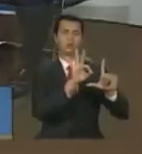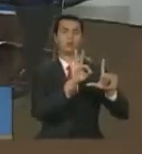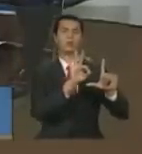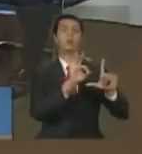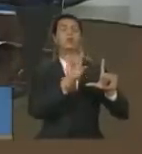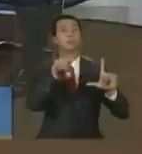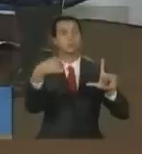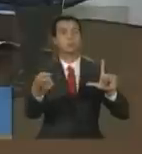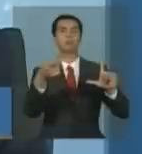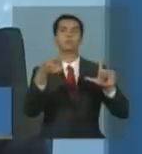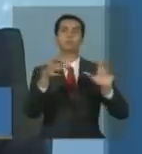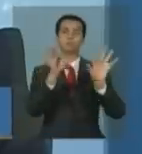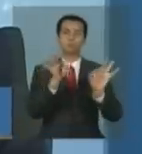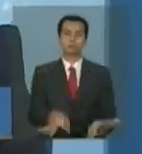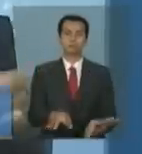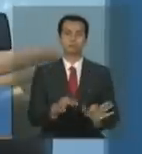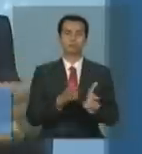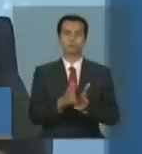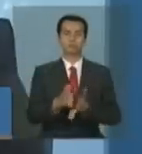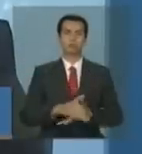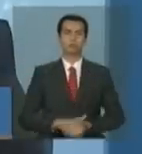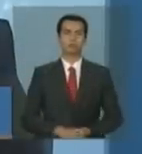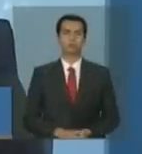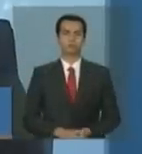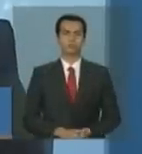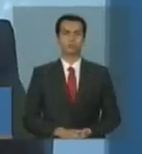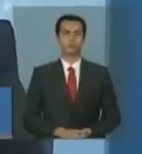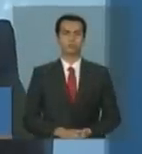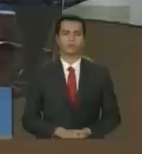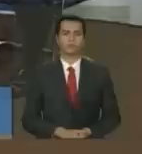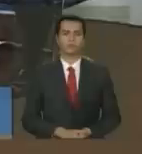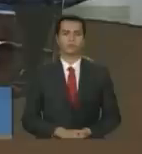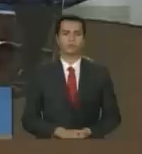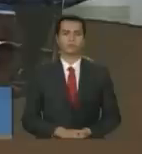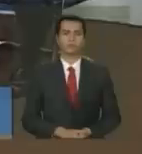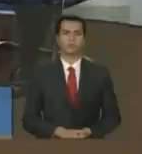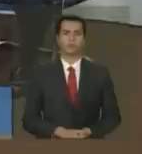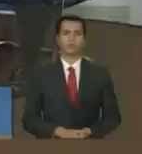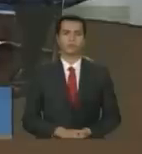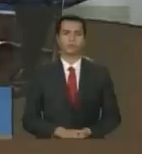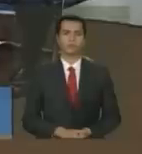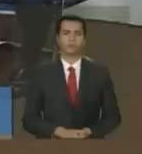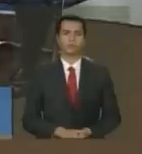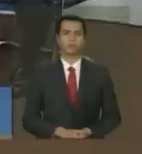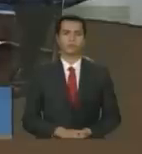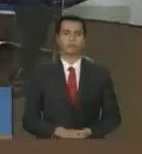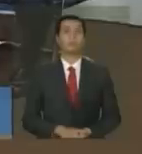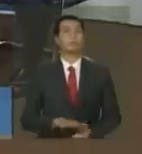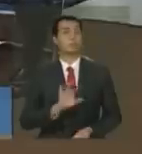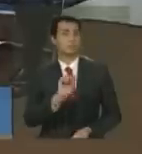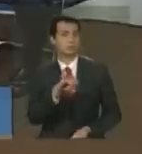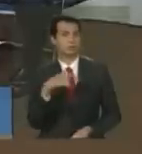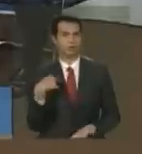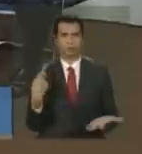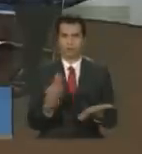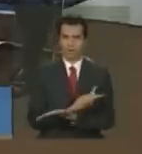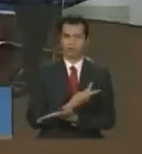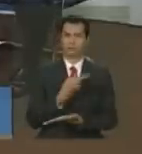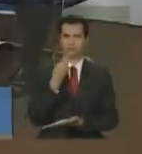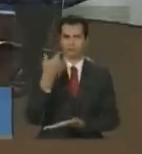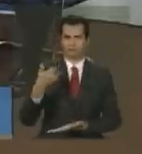adequado para as atribuições que ele tem no município. E aí sabe, tá? Me corrija se eu estiver errado, sim, mas